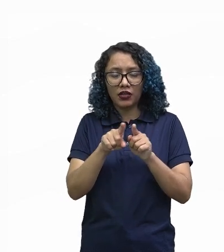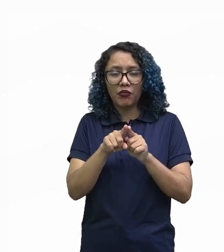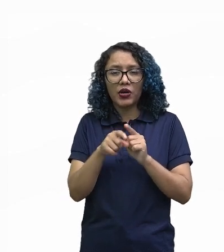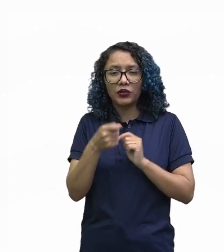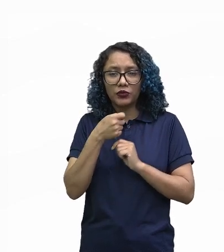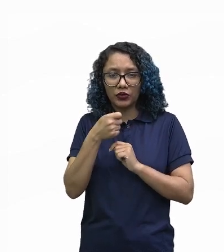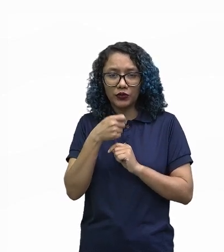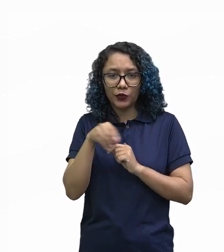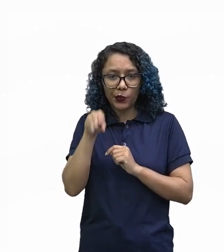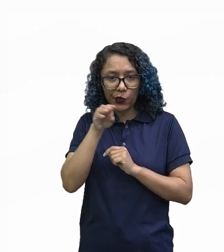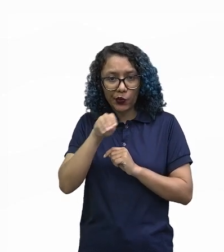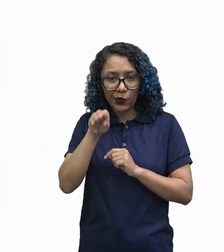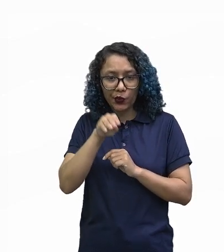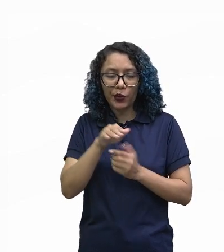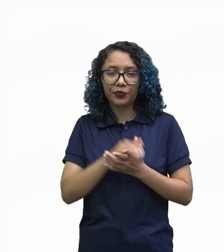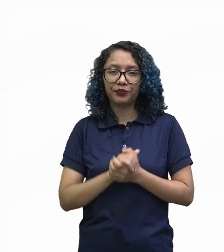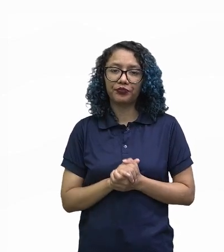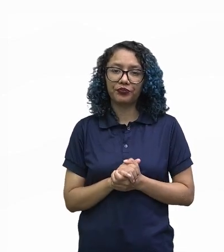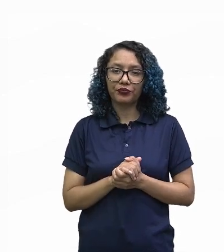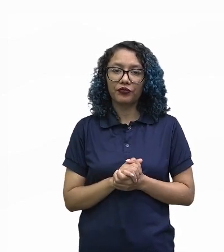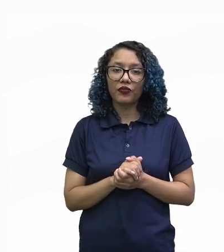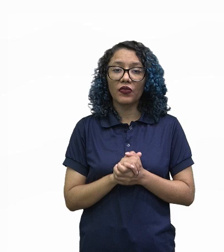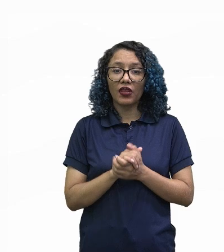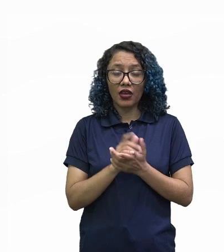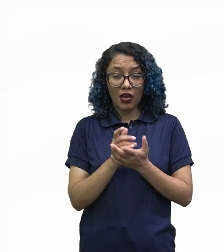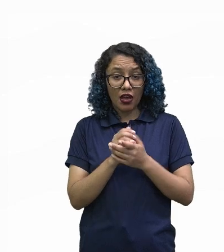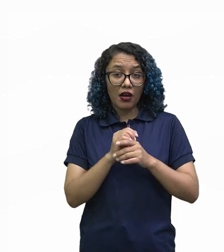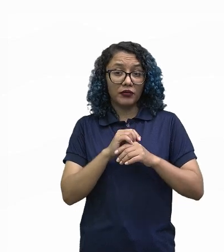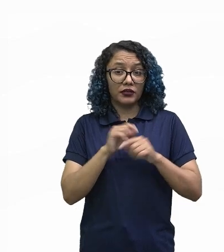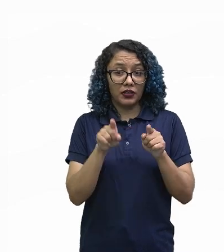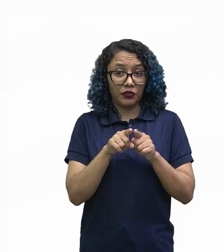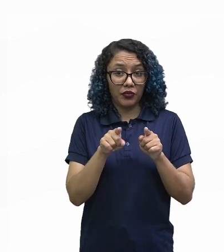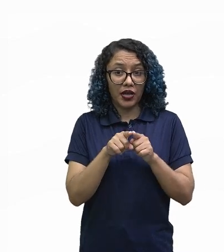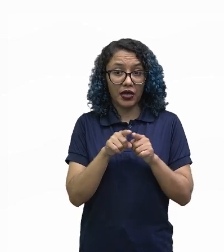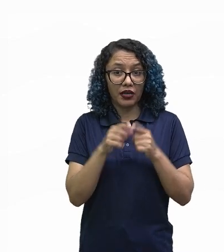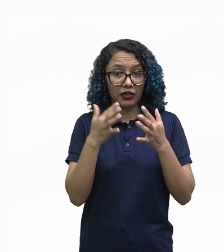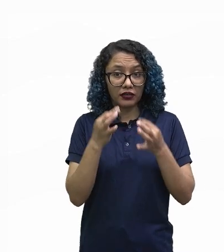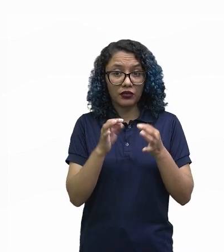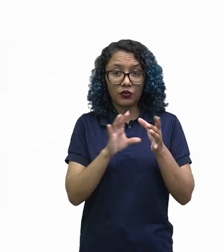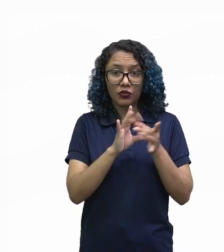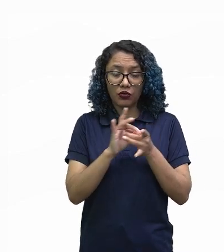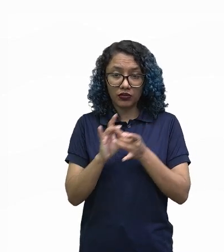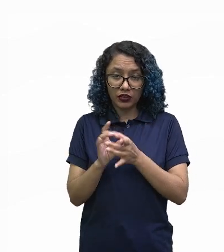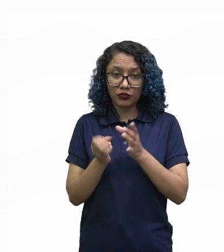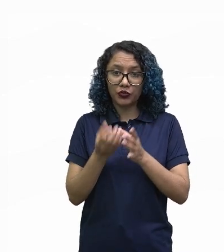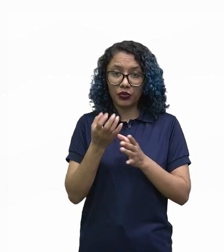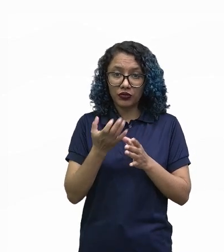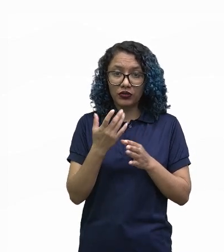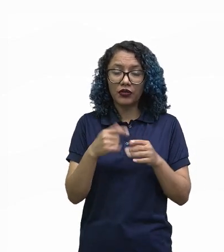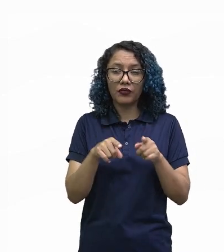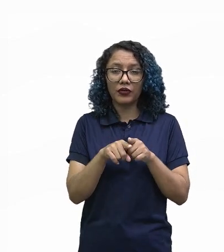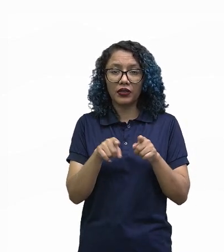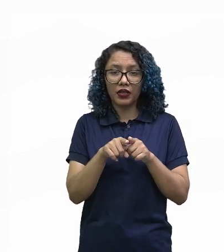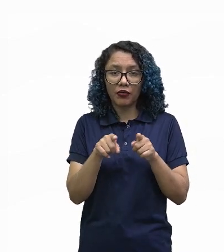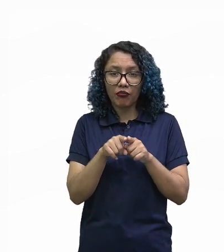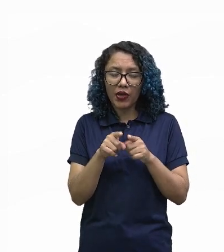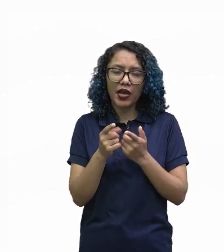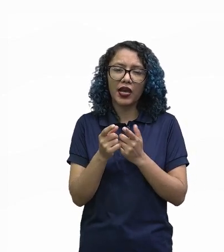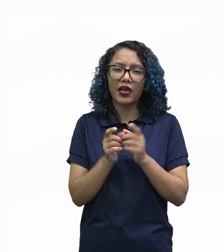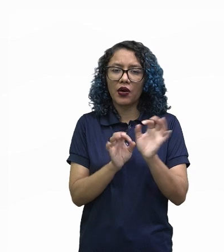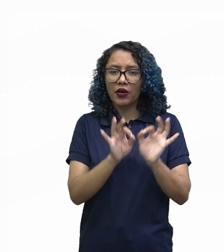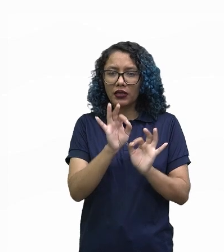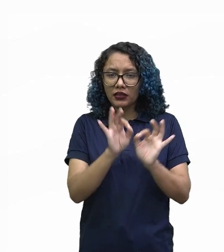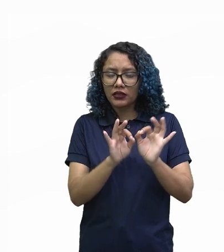jornalísticos orais, considerando o contexto em que foram produzidos, a forma de composição e o estilo,